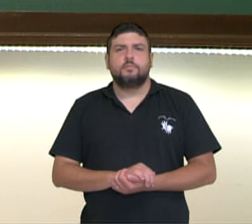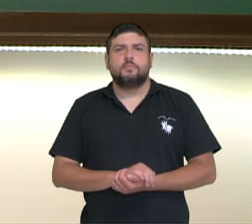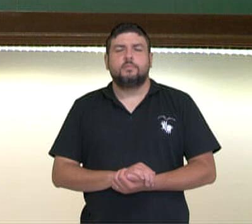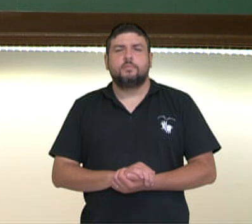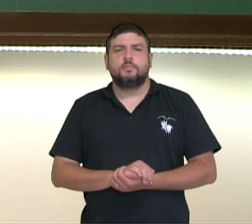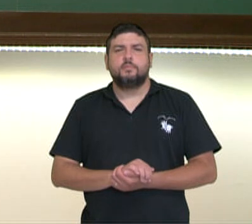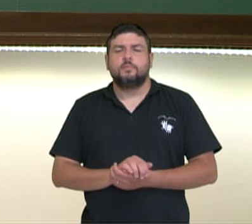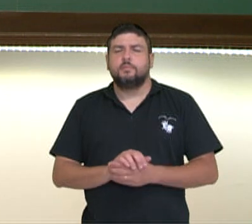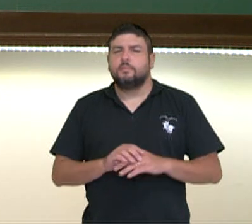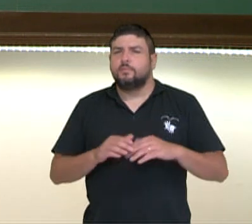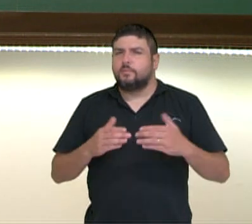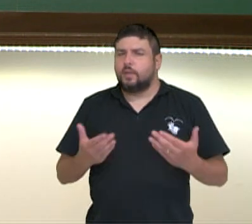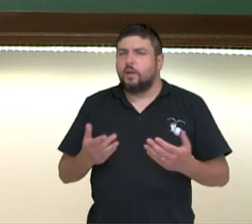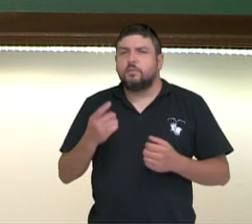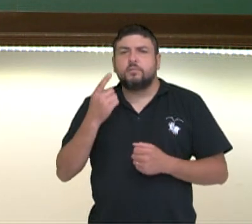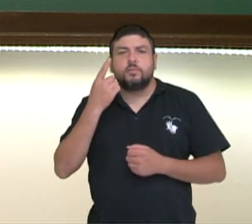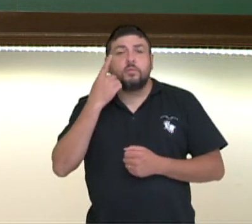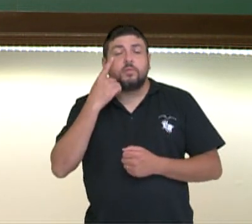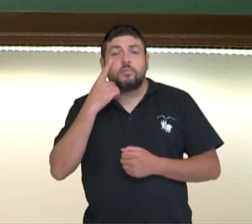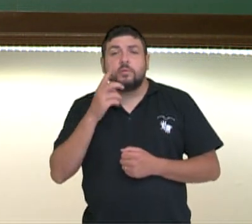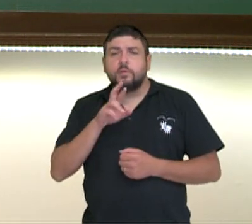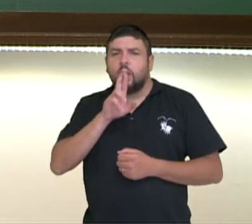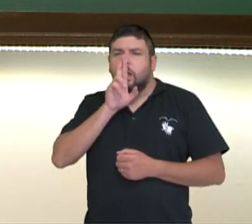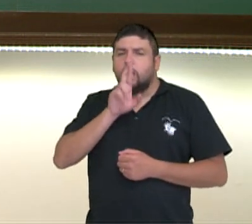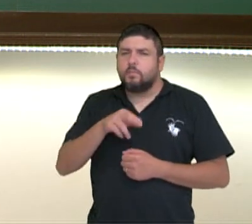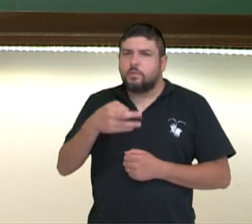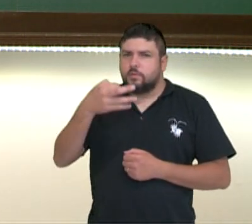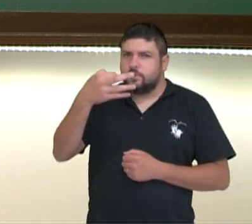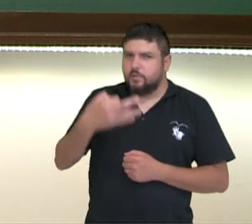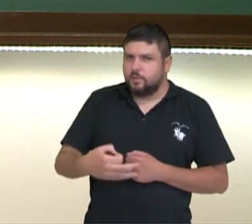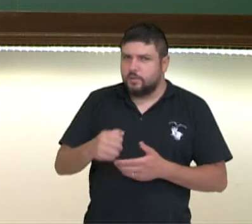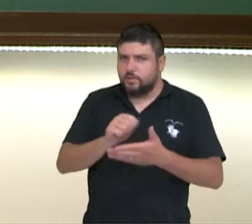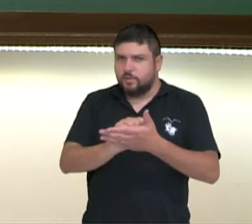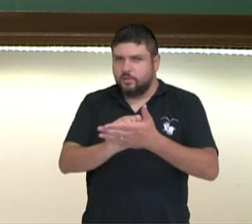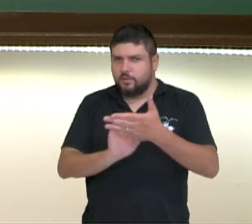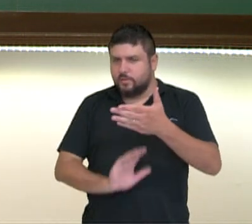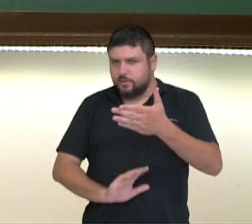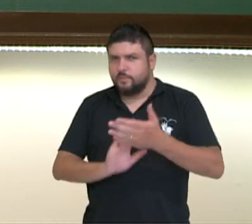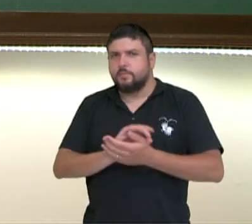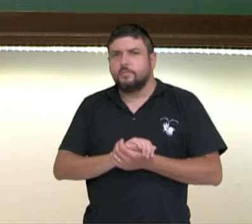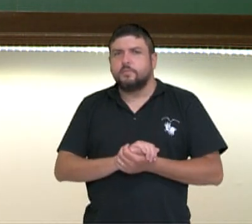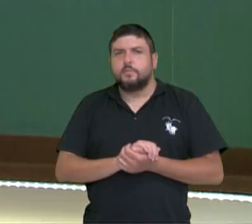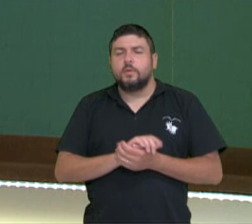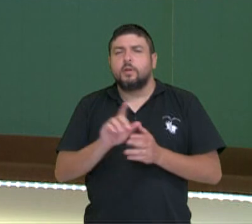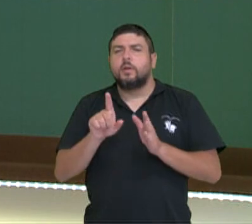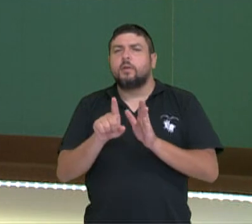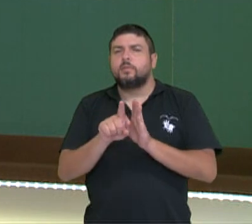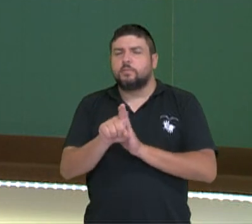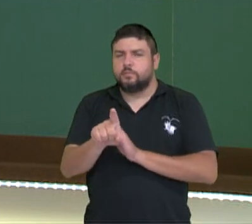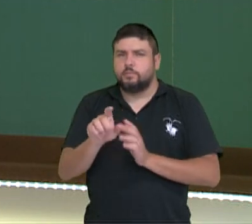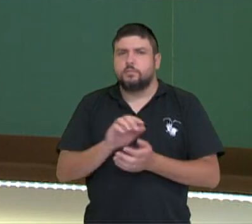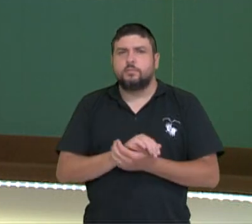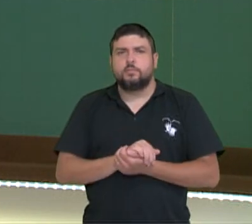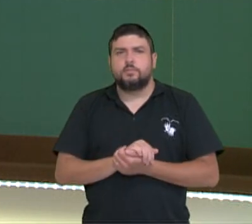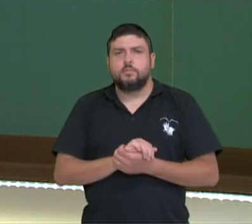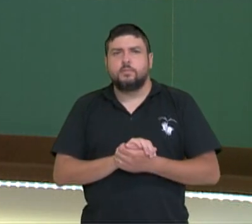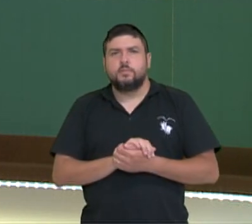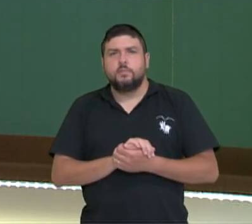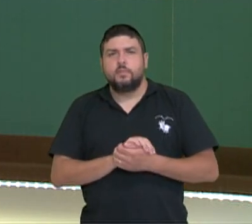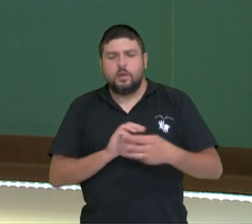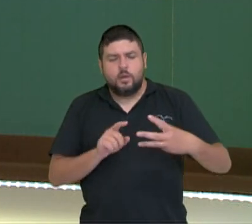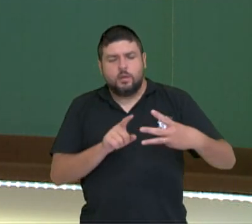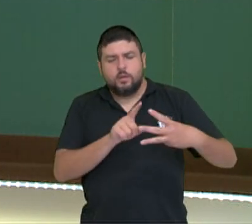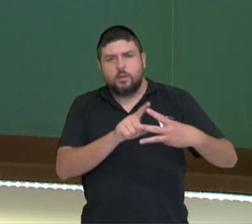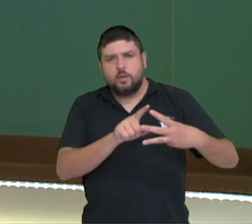Então, pessoal, vamos ver qual é a resposta correta da nossa atividade. A pergunta era a seguinte: cite 3 motivos